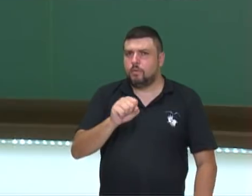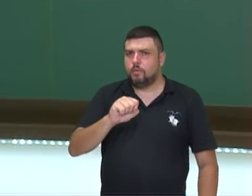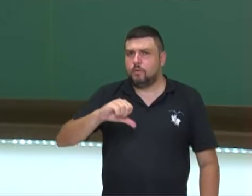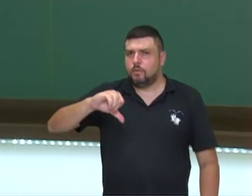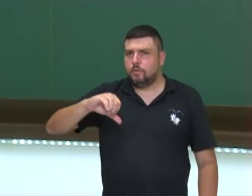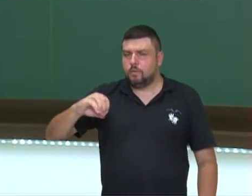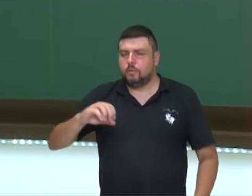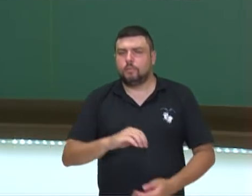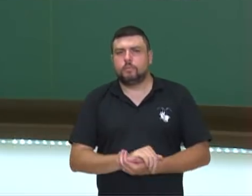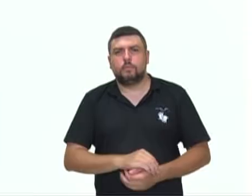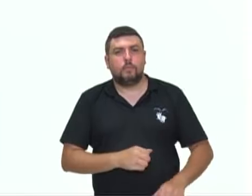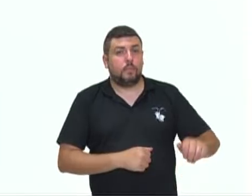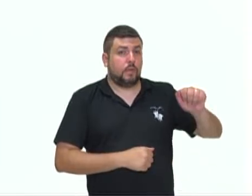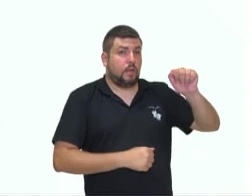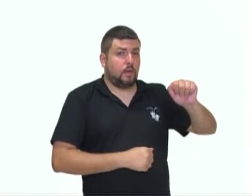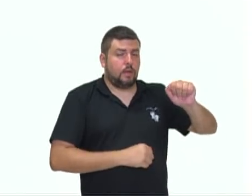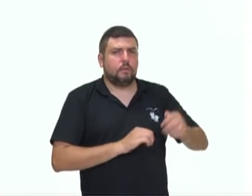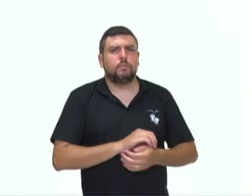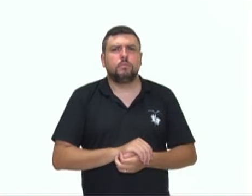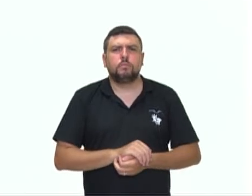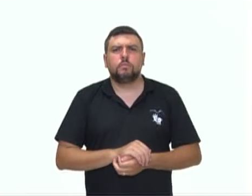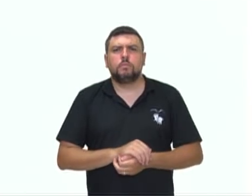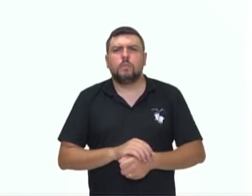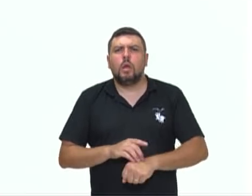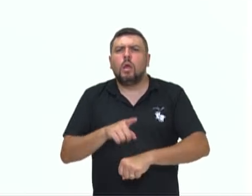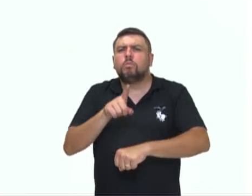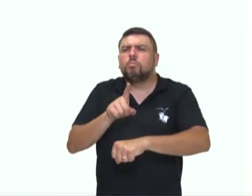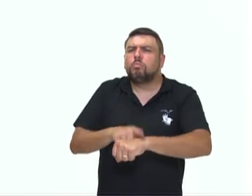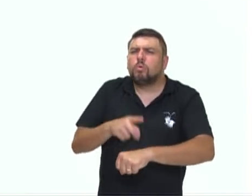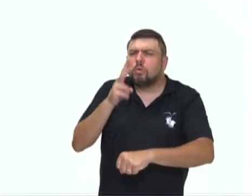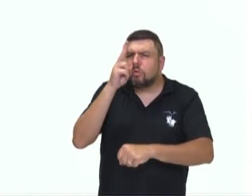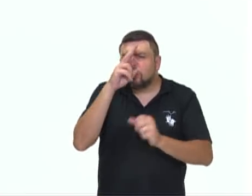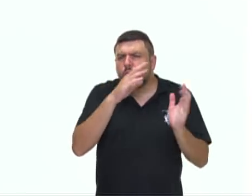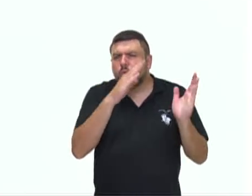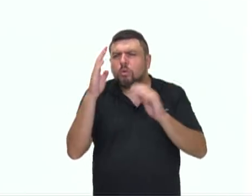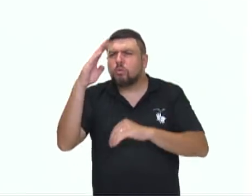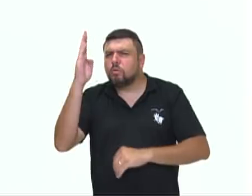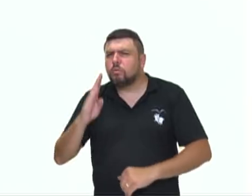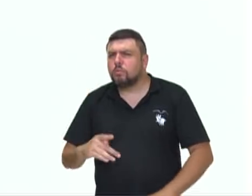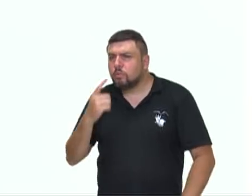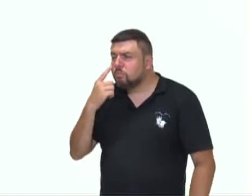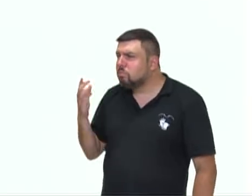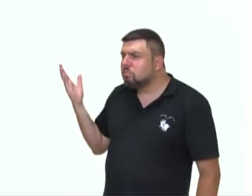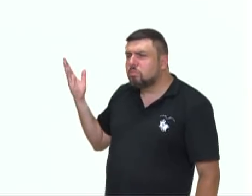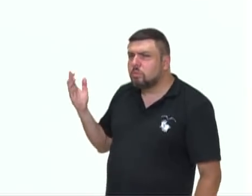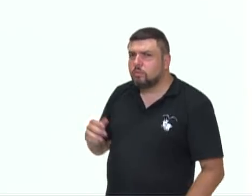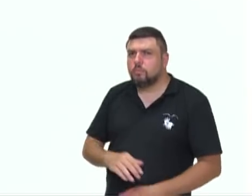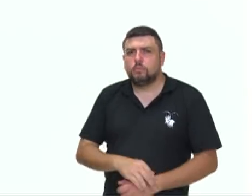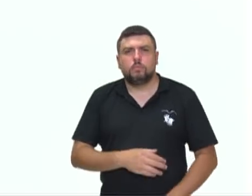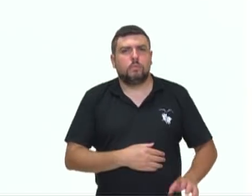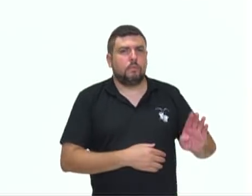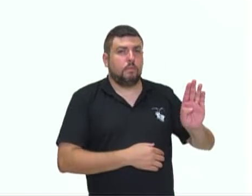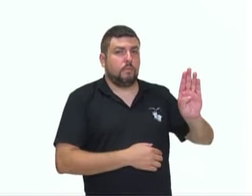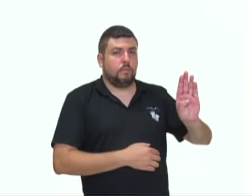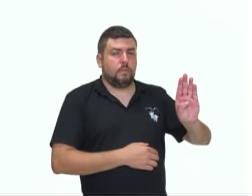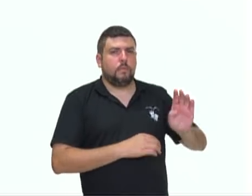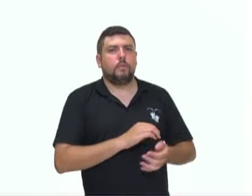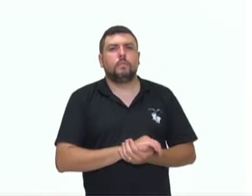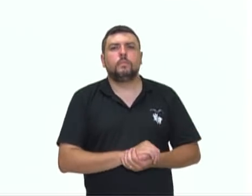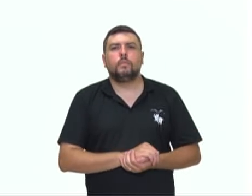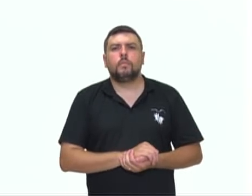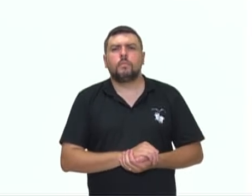aí. Letra A. Que momento da história do Brasil está sendo retratado na pintura? Letra B. O que